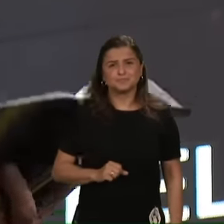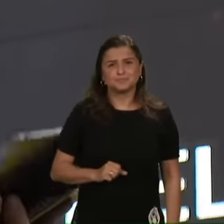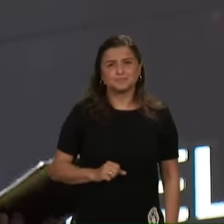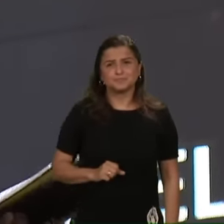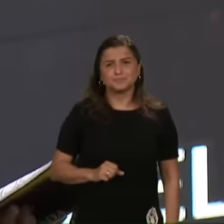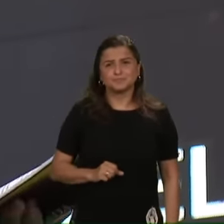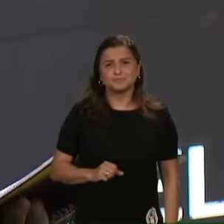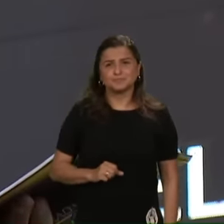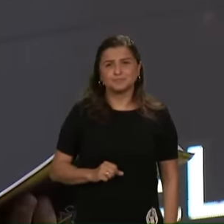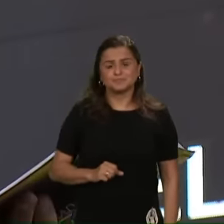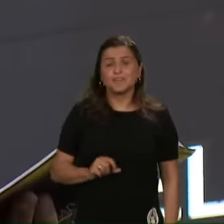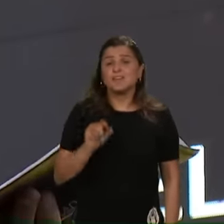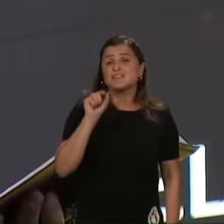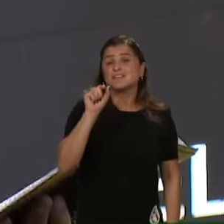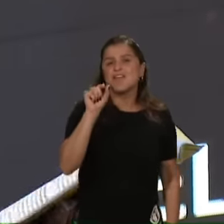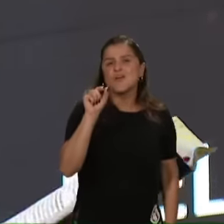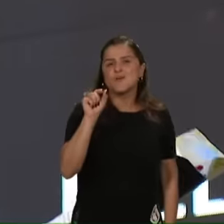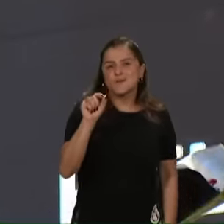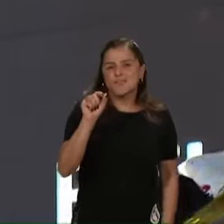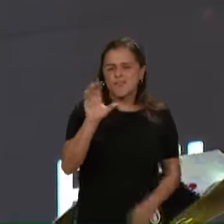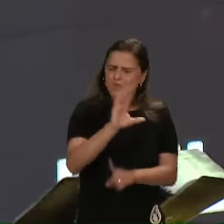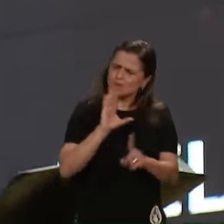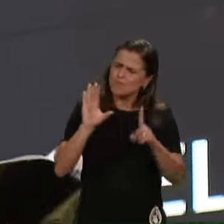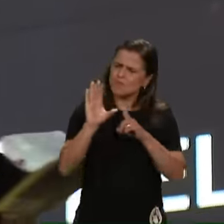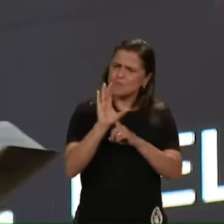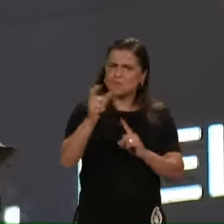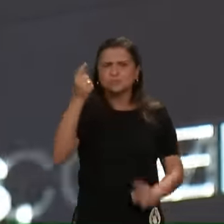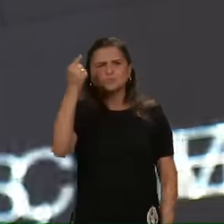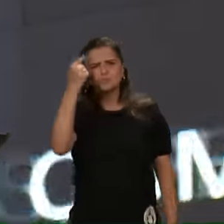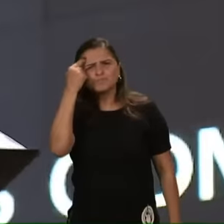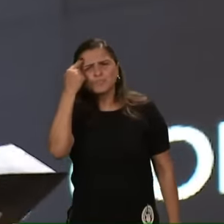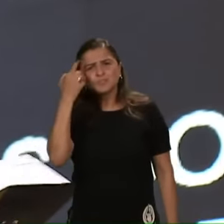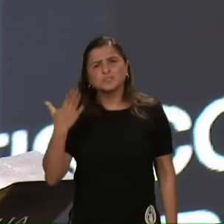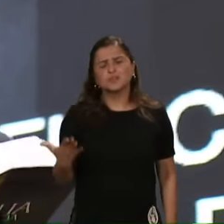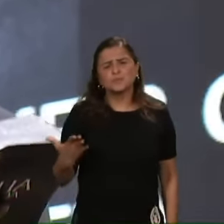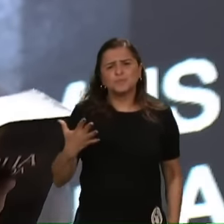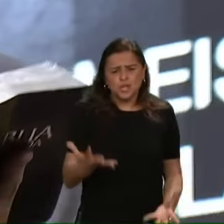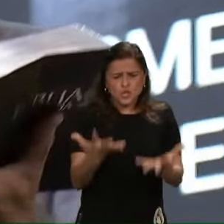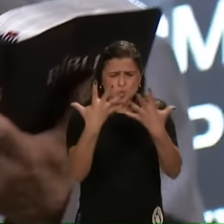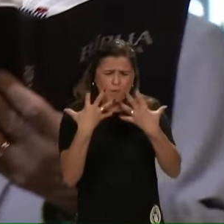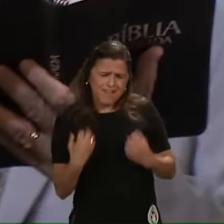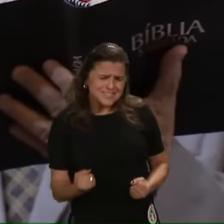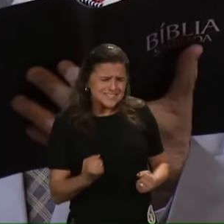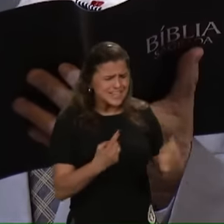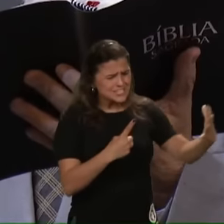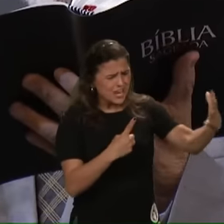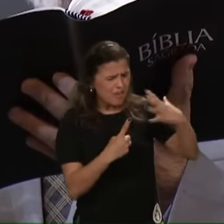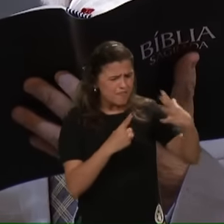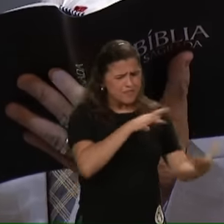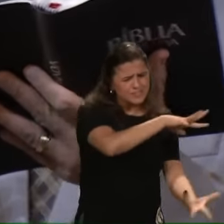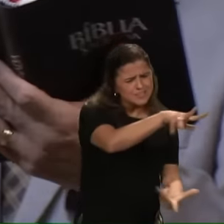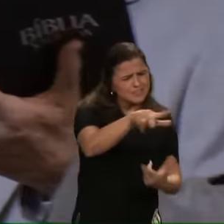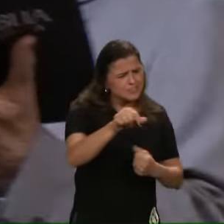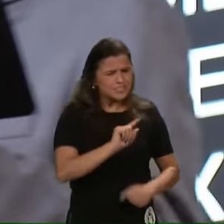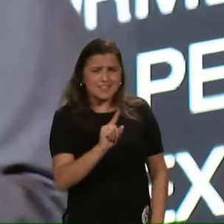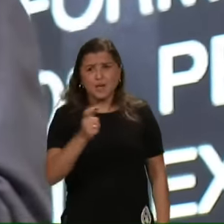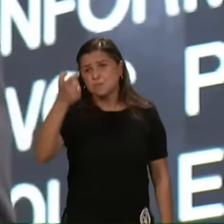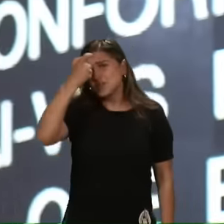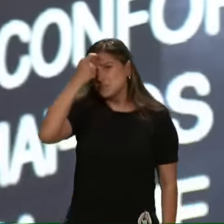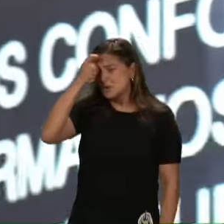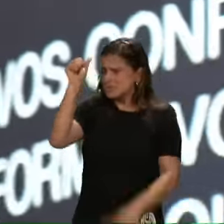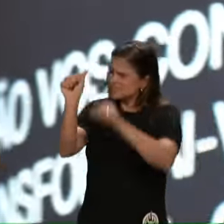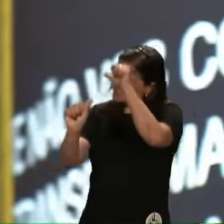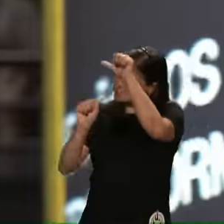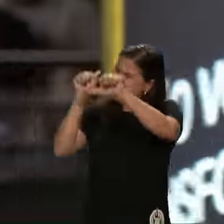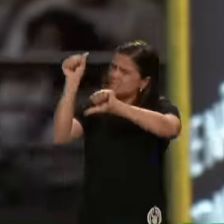Que é o culto racional. E não vos conformeis com este século, mas transformai-vos pela renovação da vossa mente, para